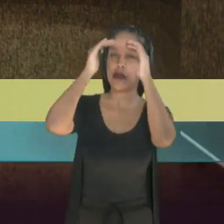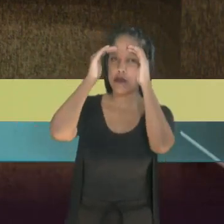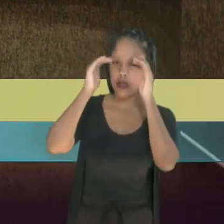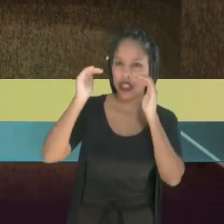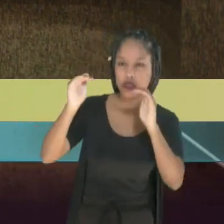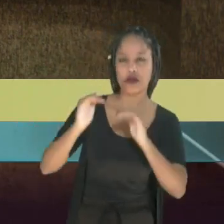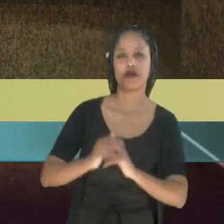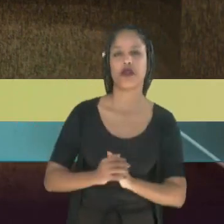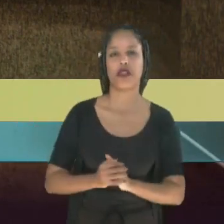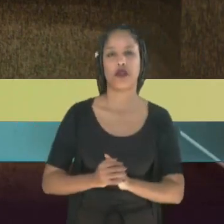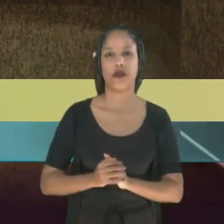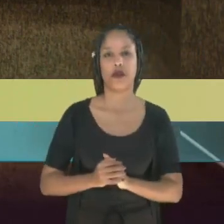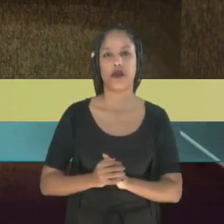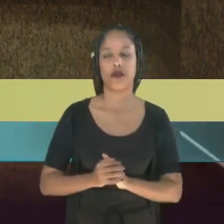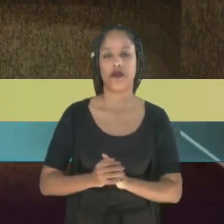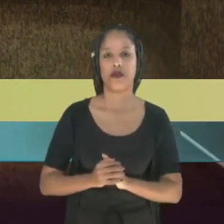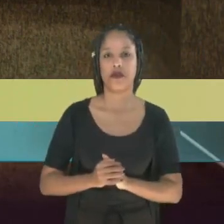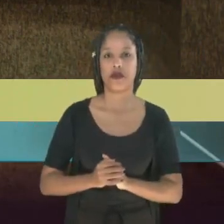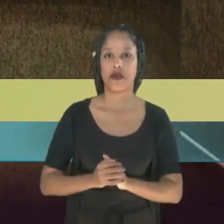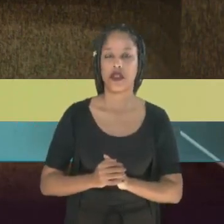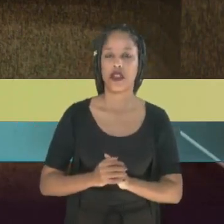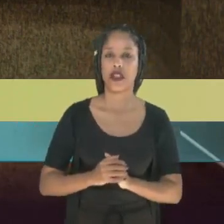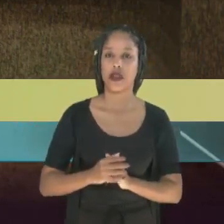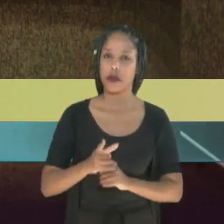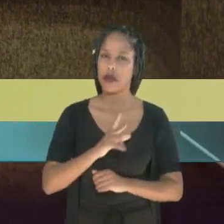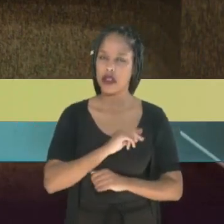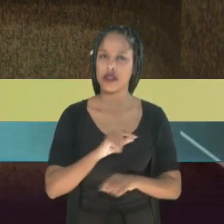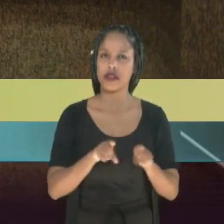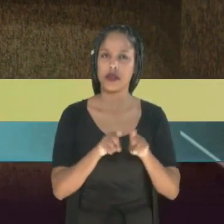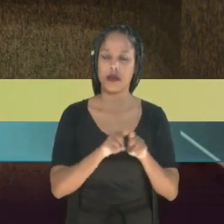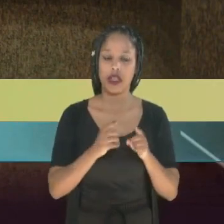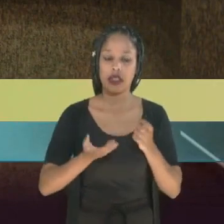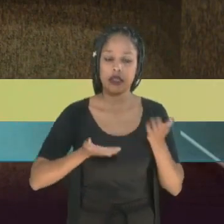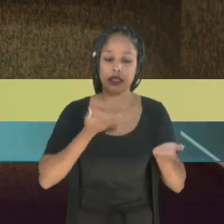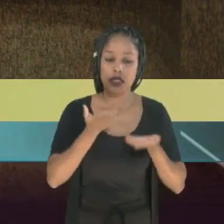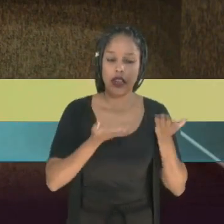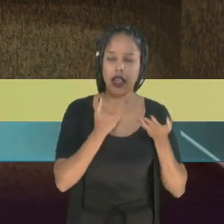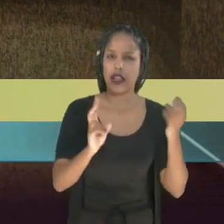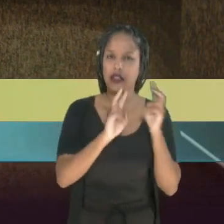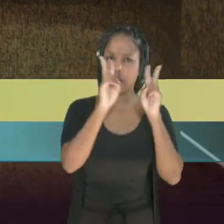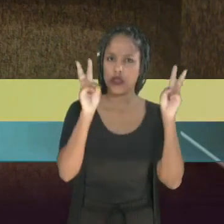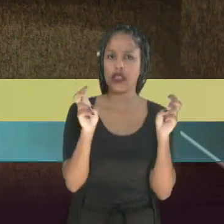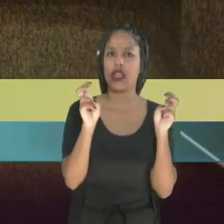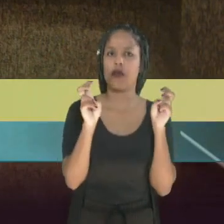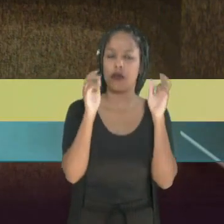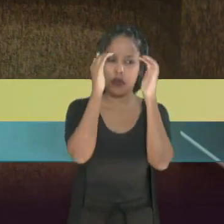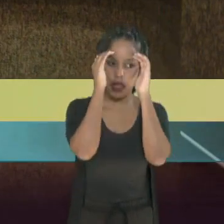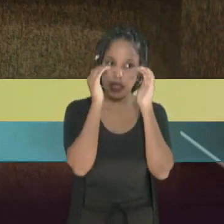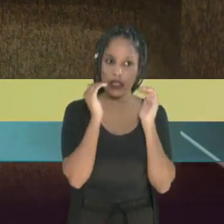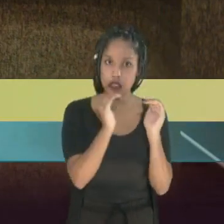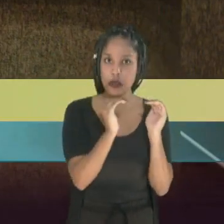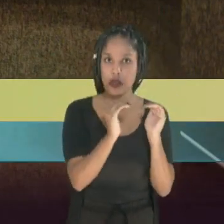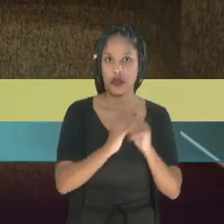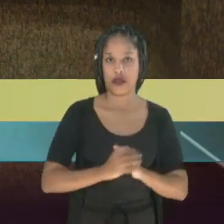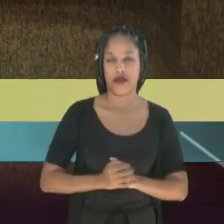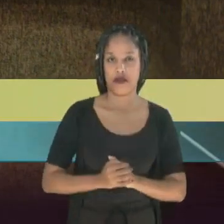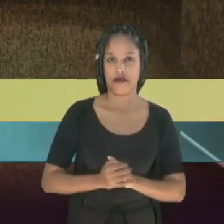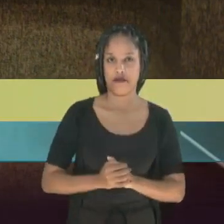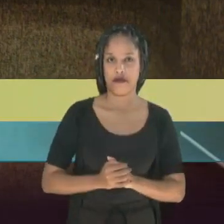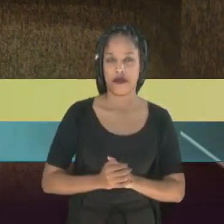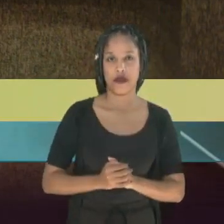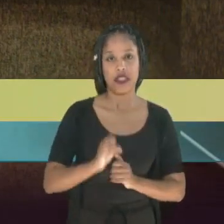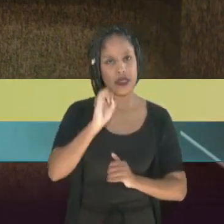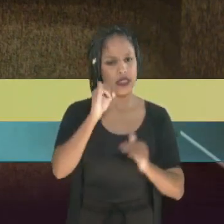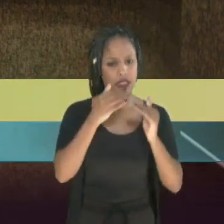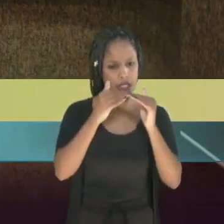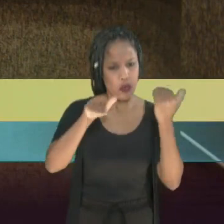que merecem, que tratam os temas com o devido respeito que eles merecem, mesmo que eles